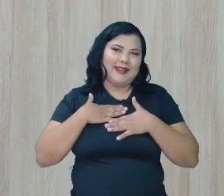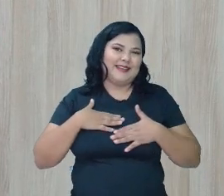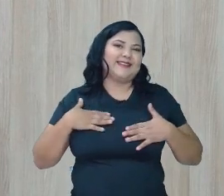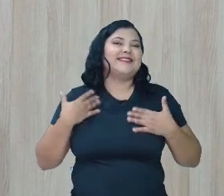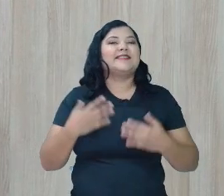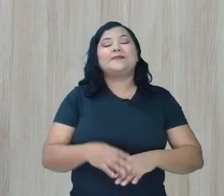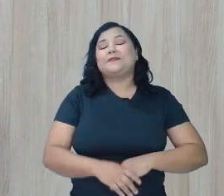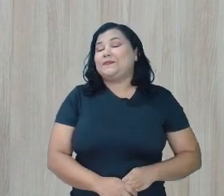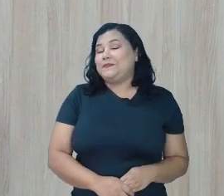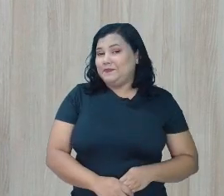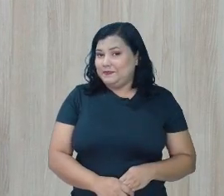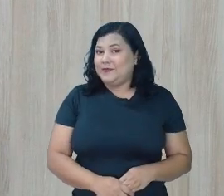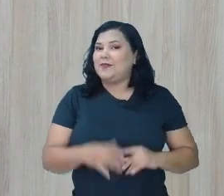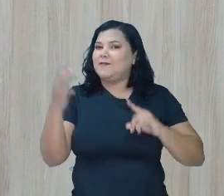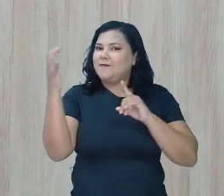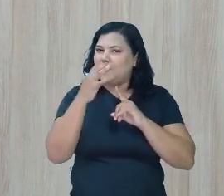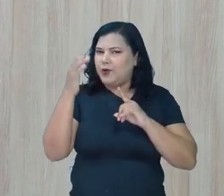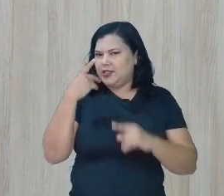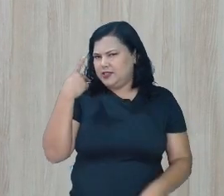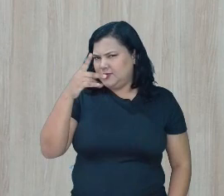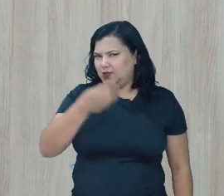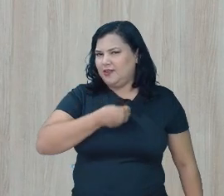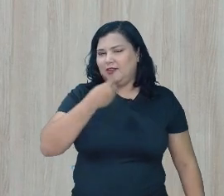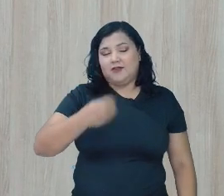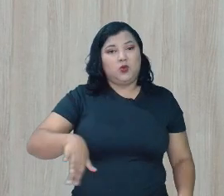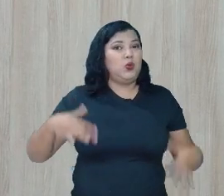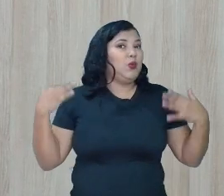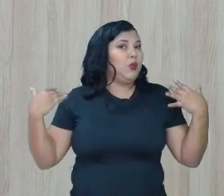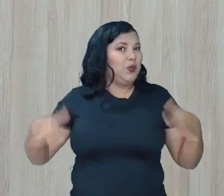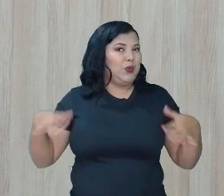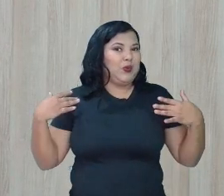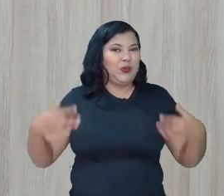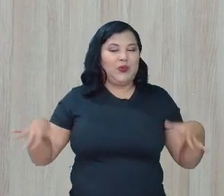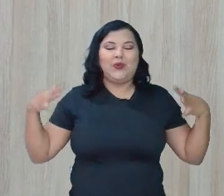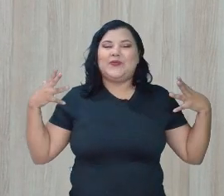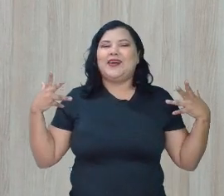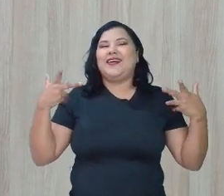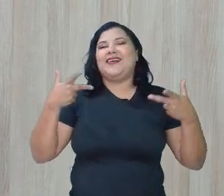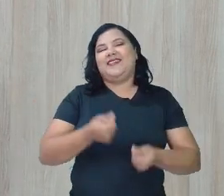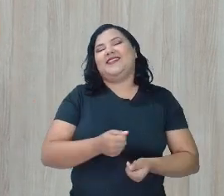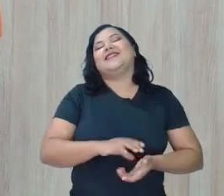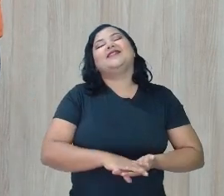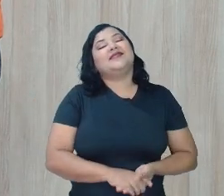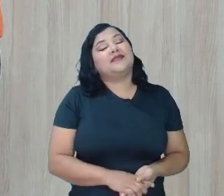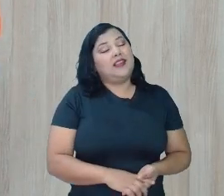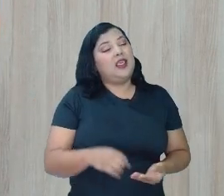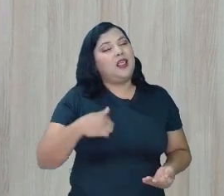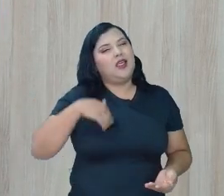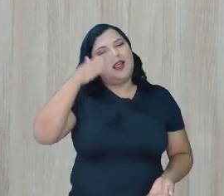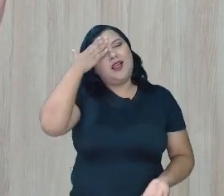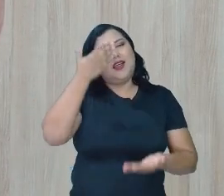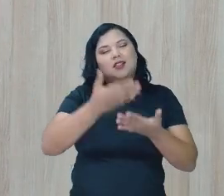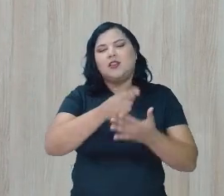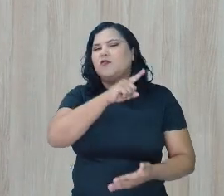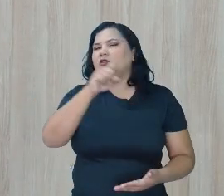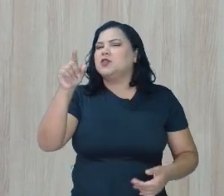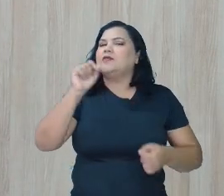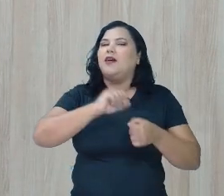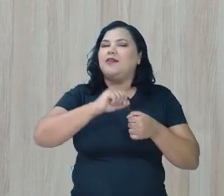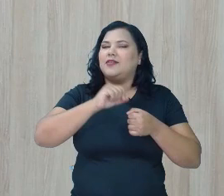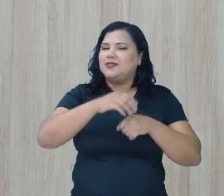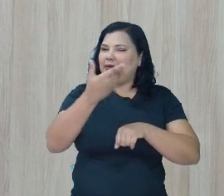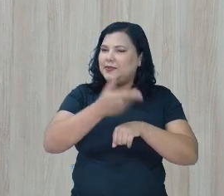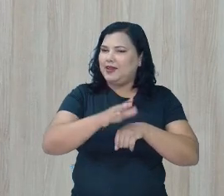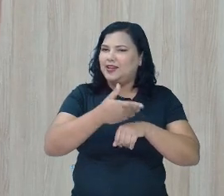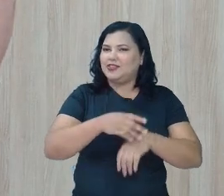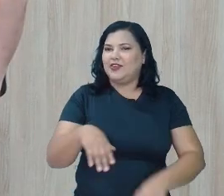o resultado na sua vida vai ser extraordinário. E eu acredito que vocês vão fazer isso.